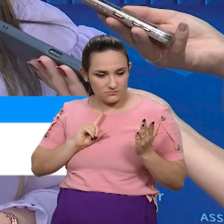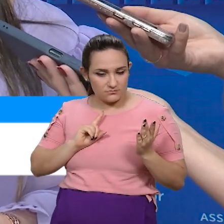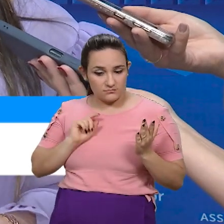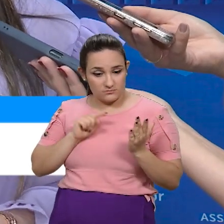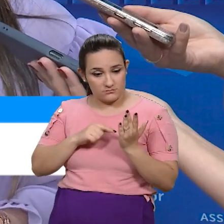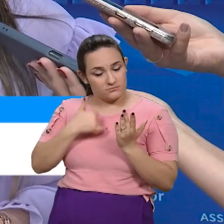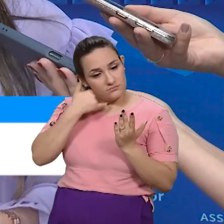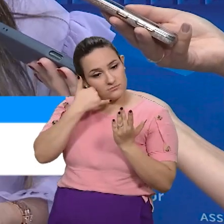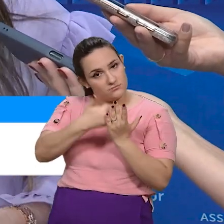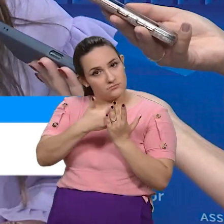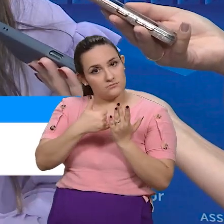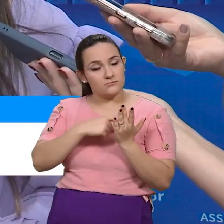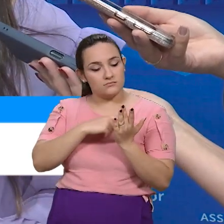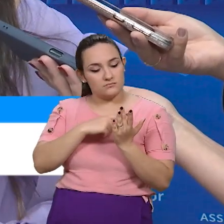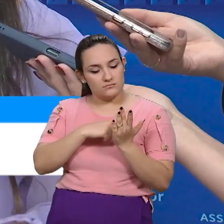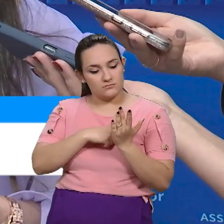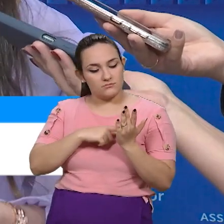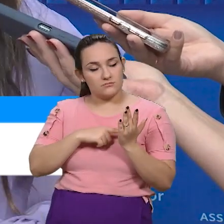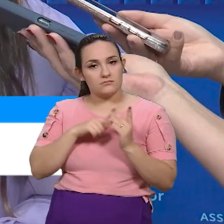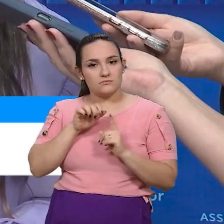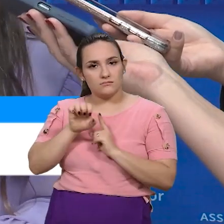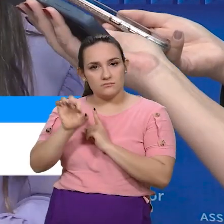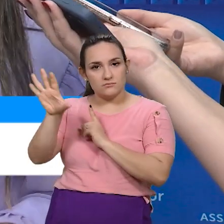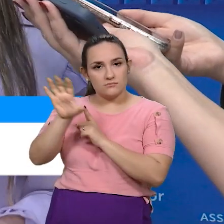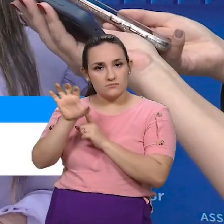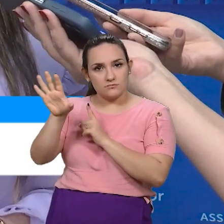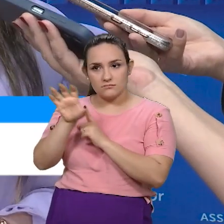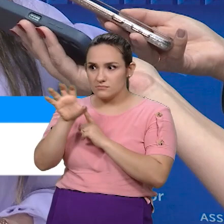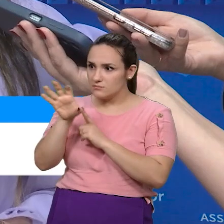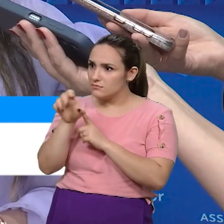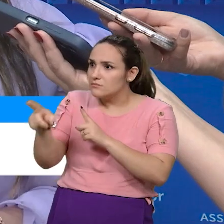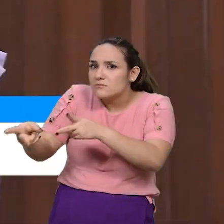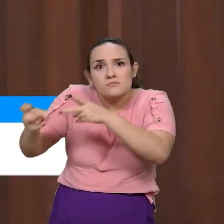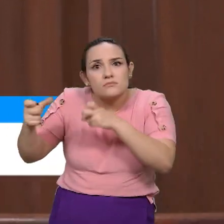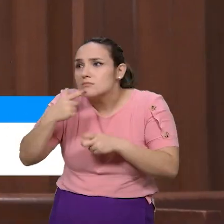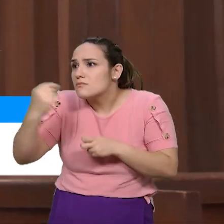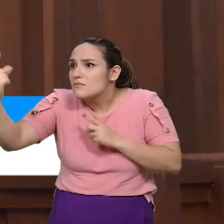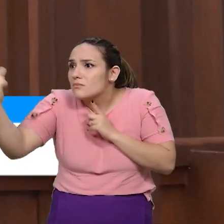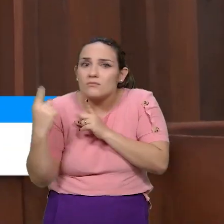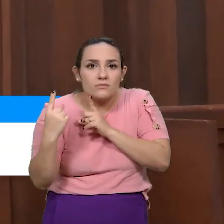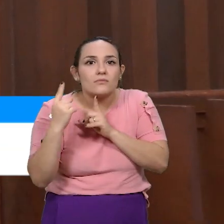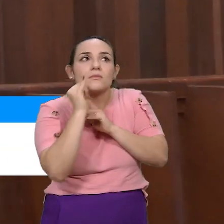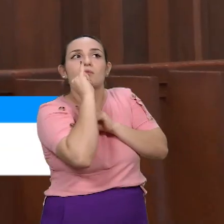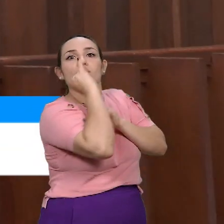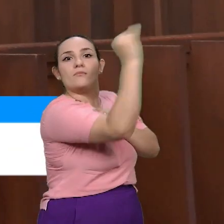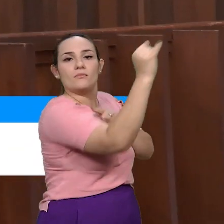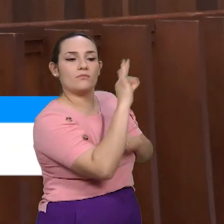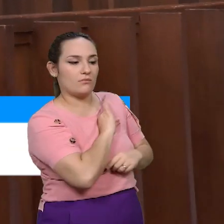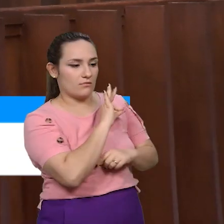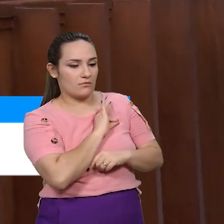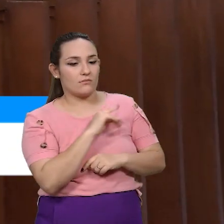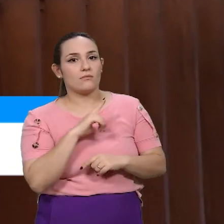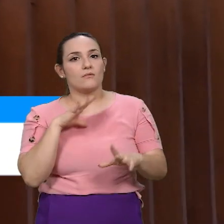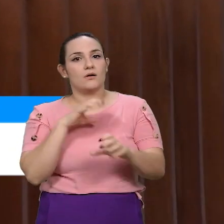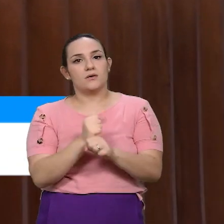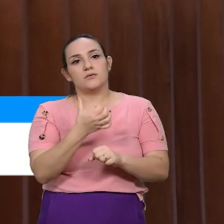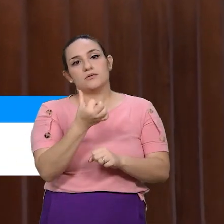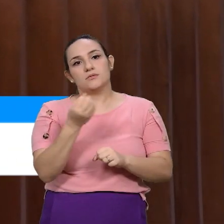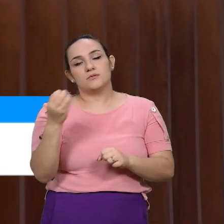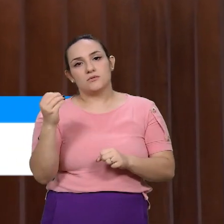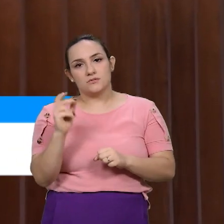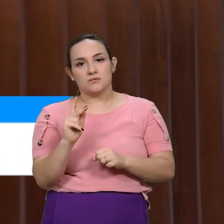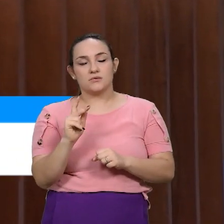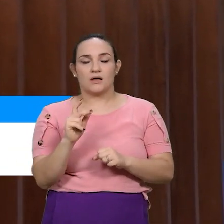ter um sinal que esse agressor está se aproximando. Vão ser 600 kits de imediato que